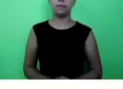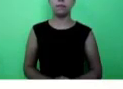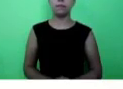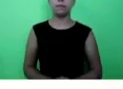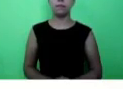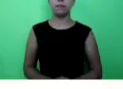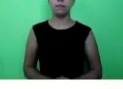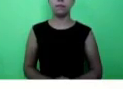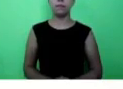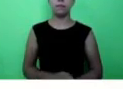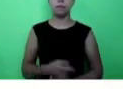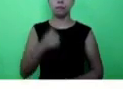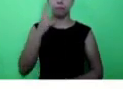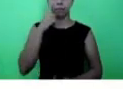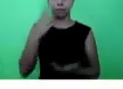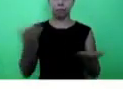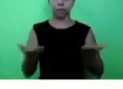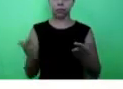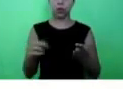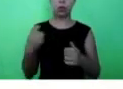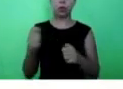Então, vamos à realização do sorteio.